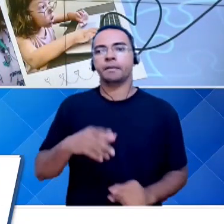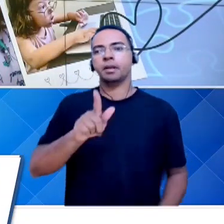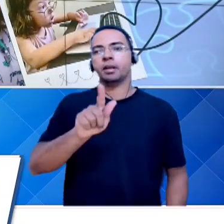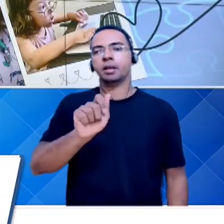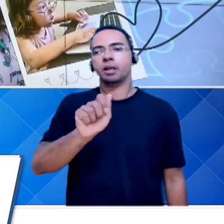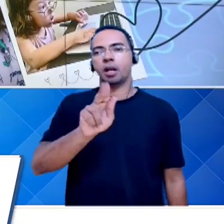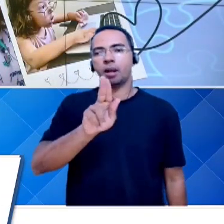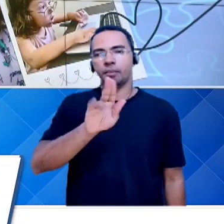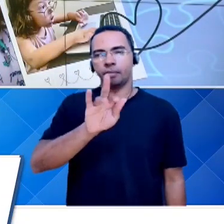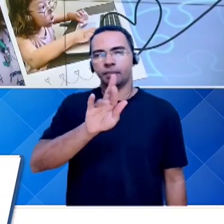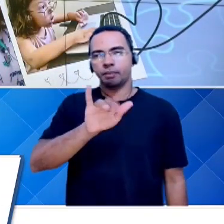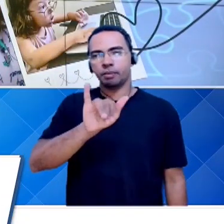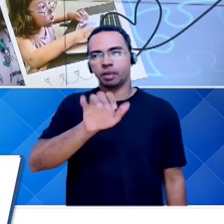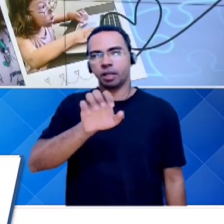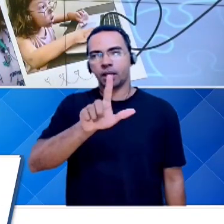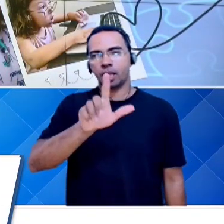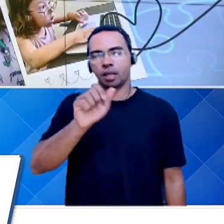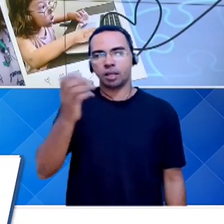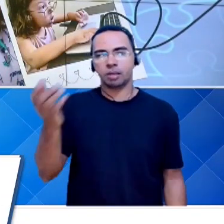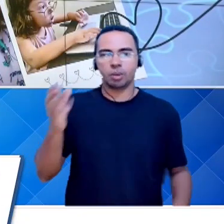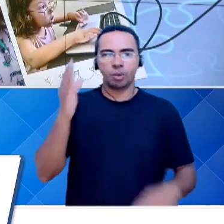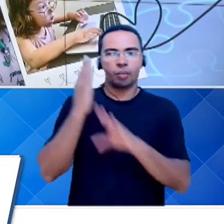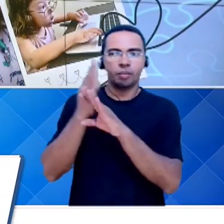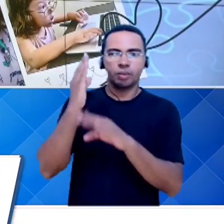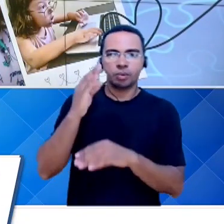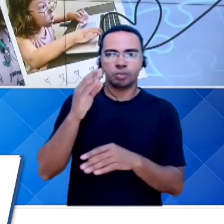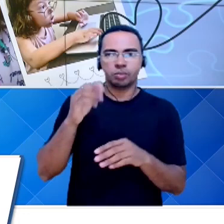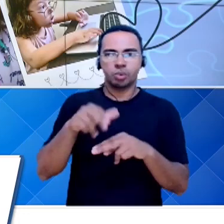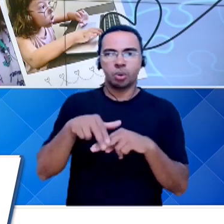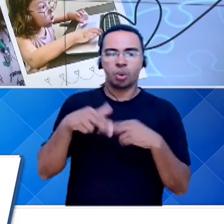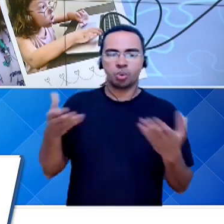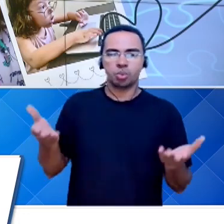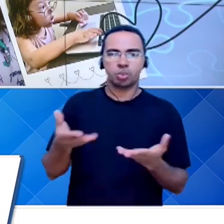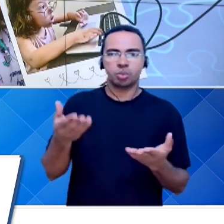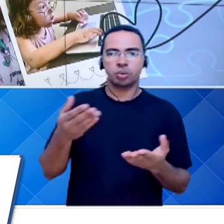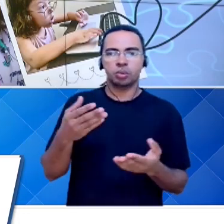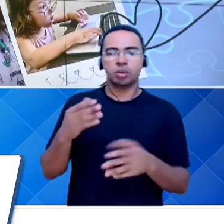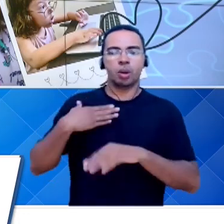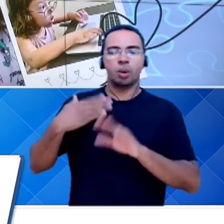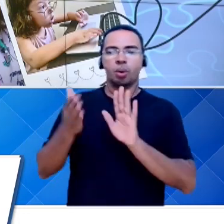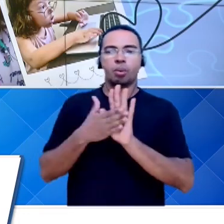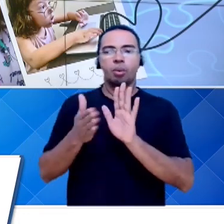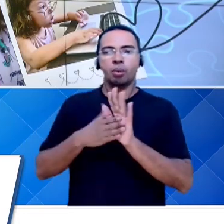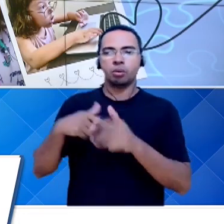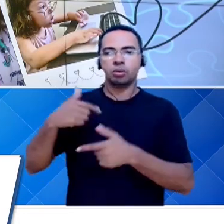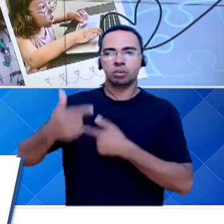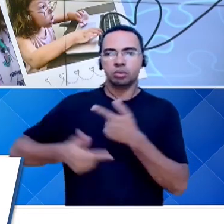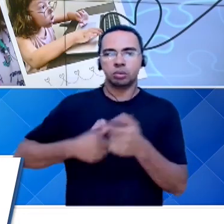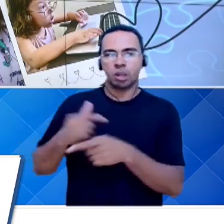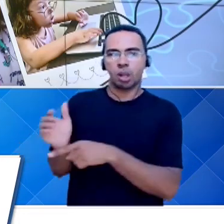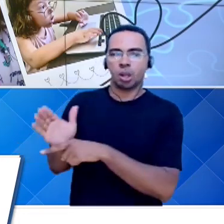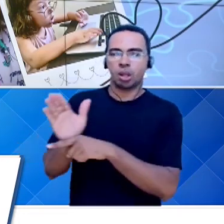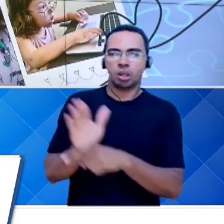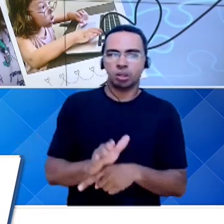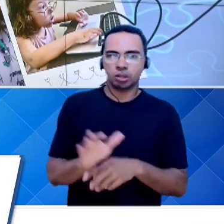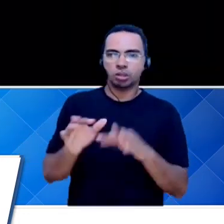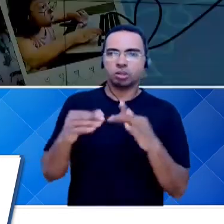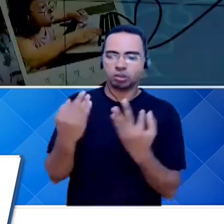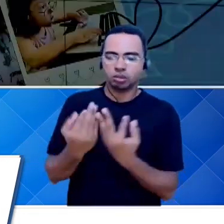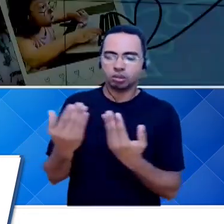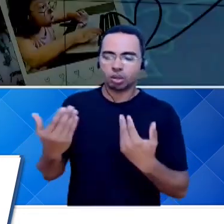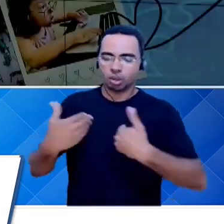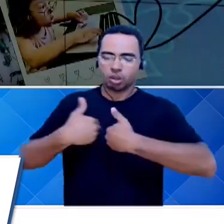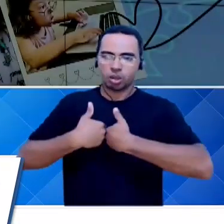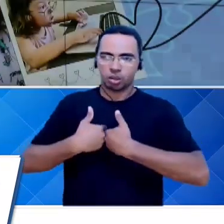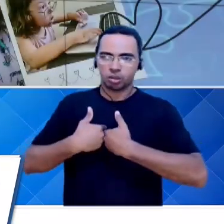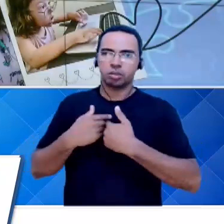principal motivo de eu estar aqui hoje, né, e que é hoje o meu grande propósito de trabalho, que é ajudar as famílias com autismo,